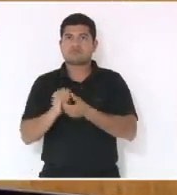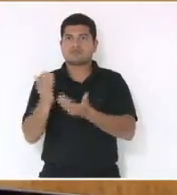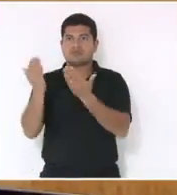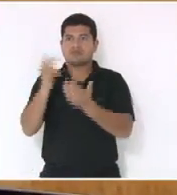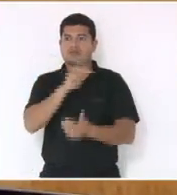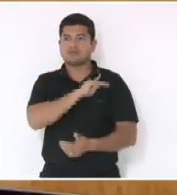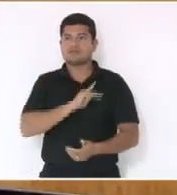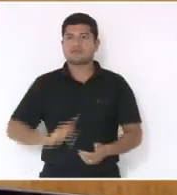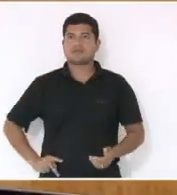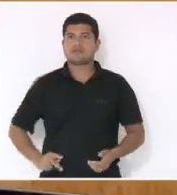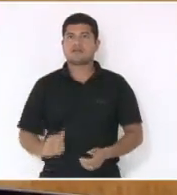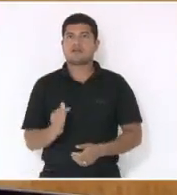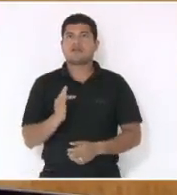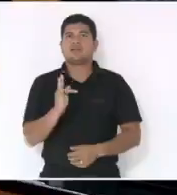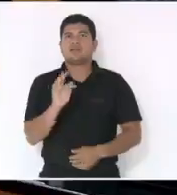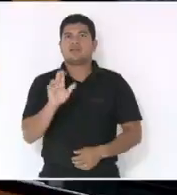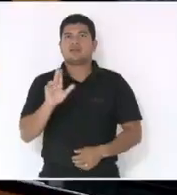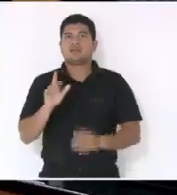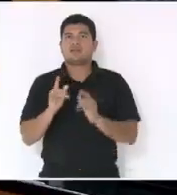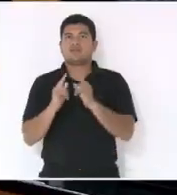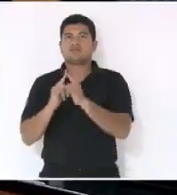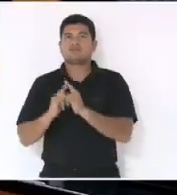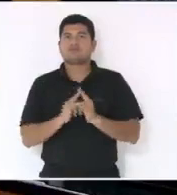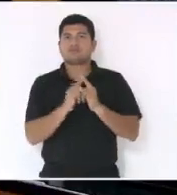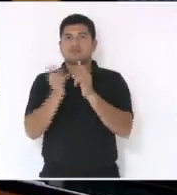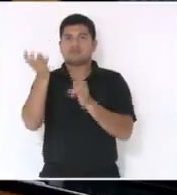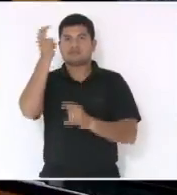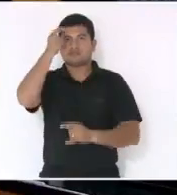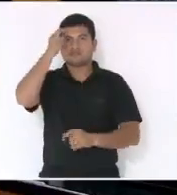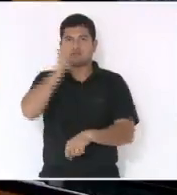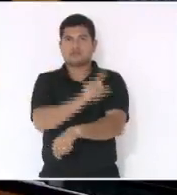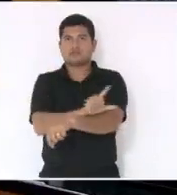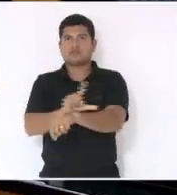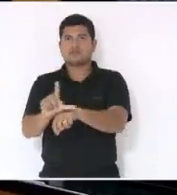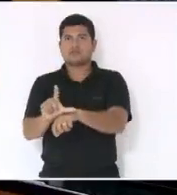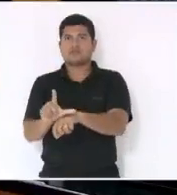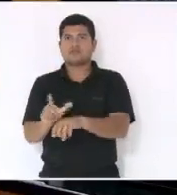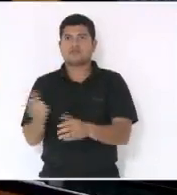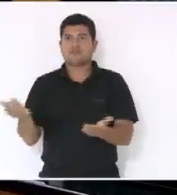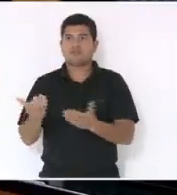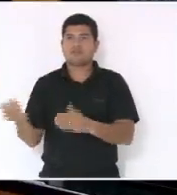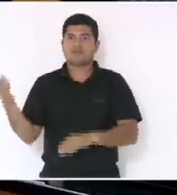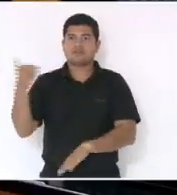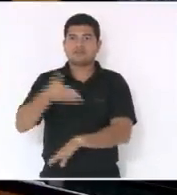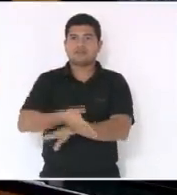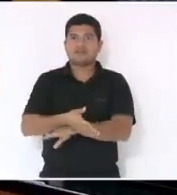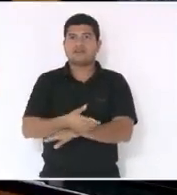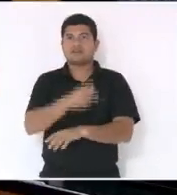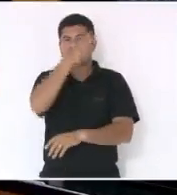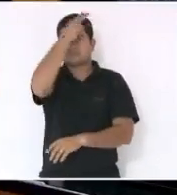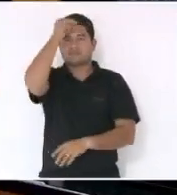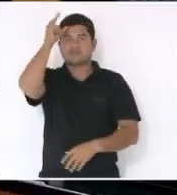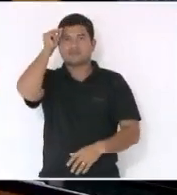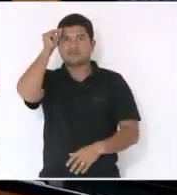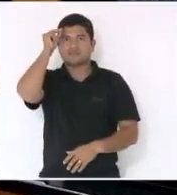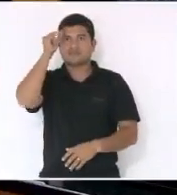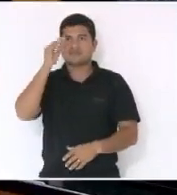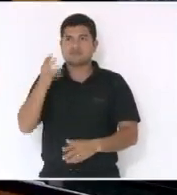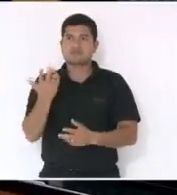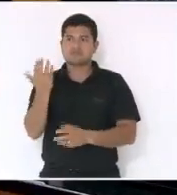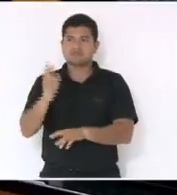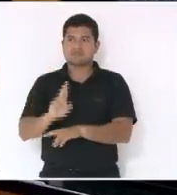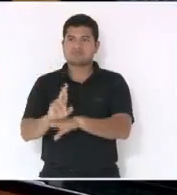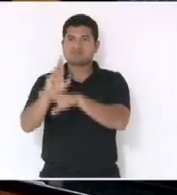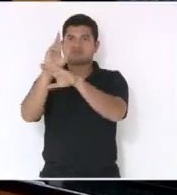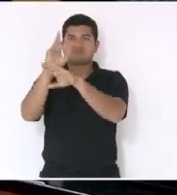Lages, o Gilberto, que representa o prefeito Seron. Hoje não pôde estar aqui apresentando a festa para Santa Catarina, mas está bem representado. Mas, principalmente,